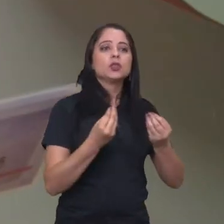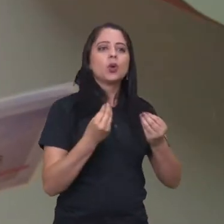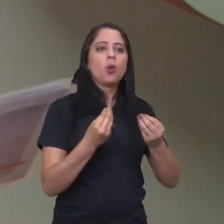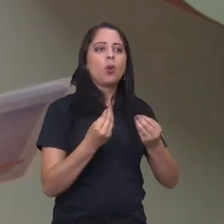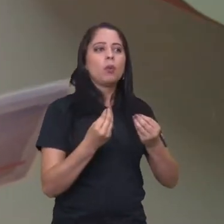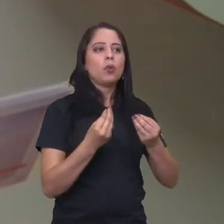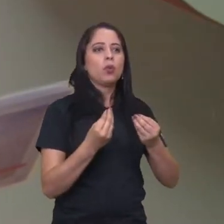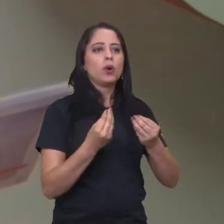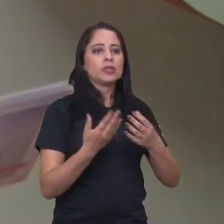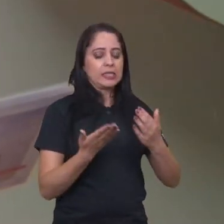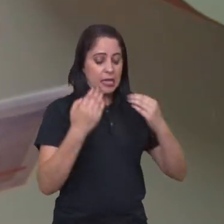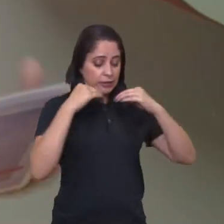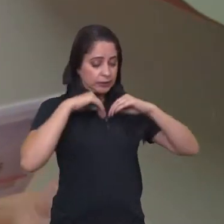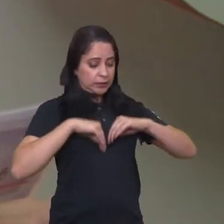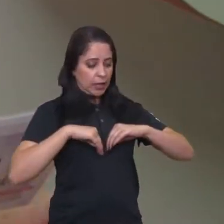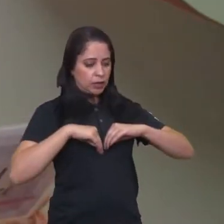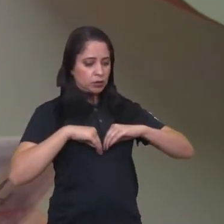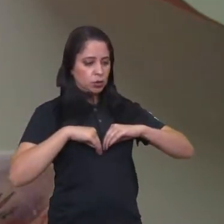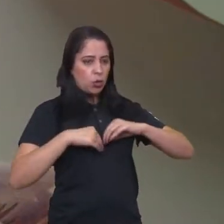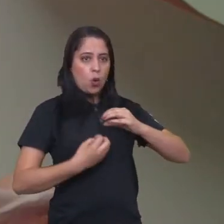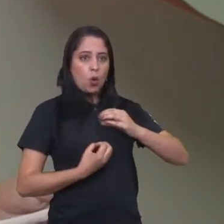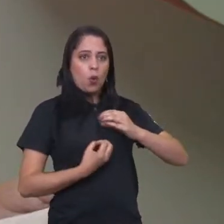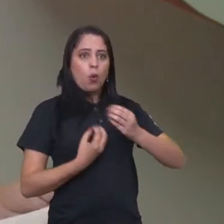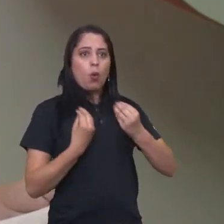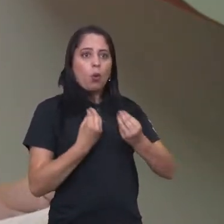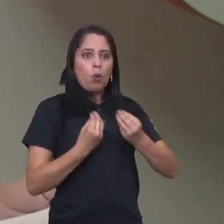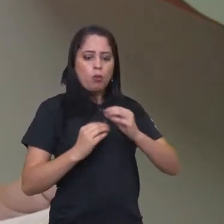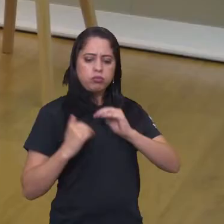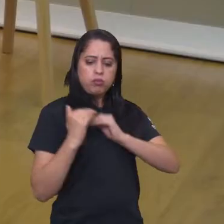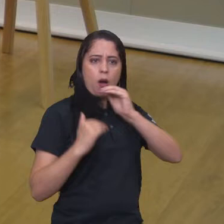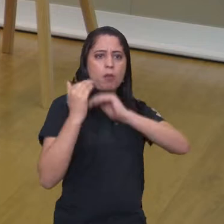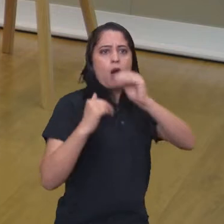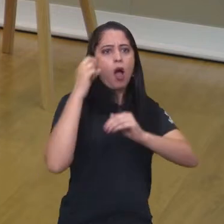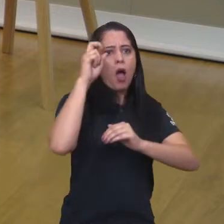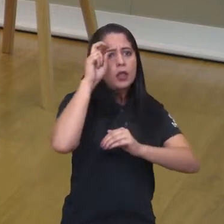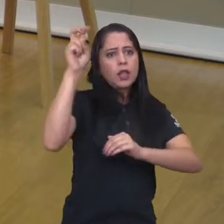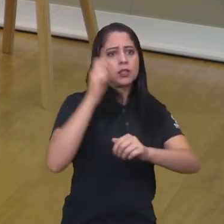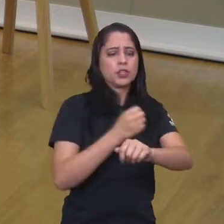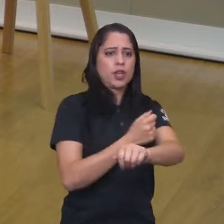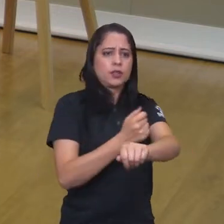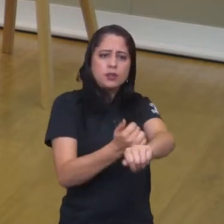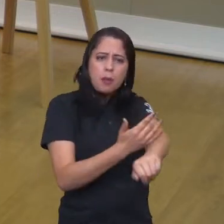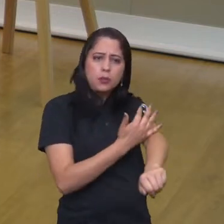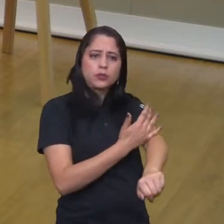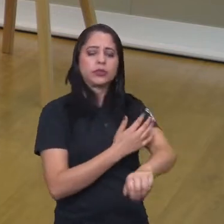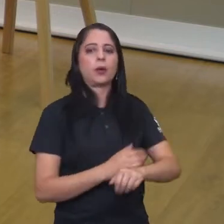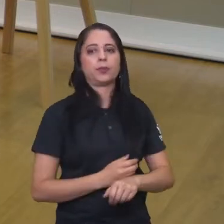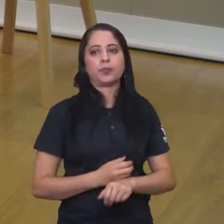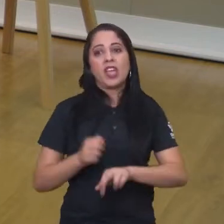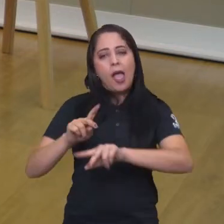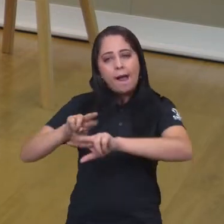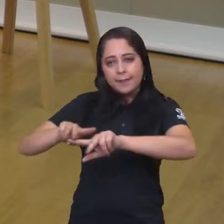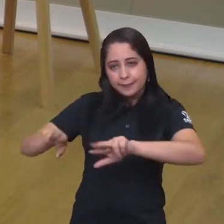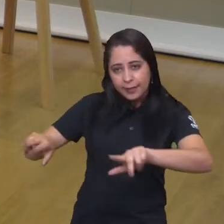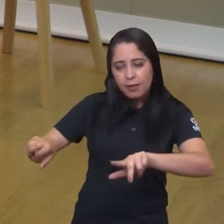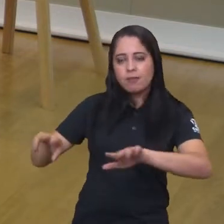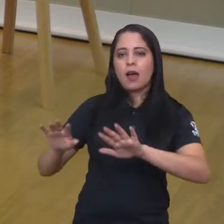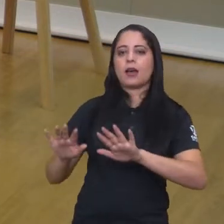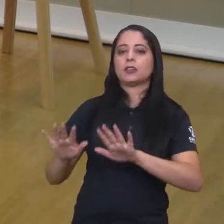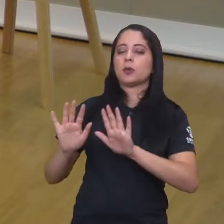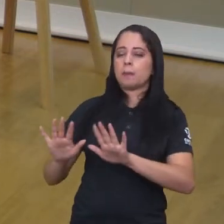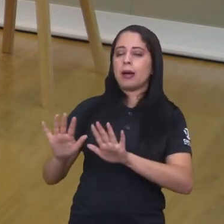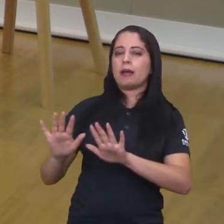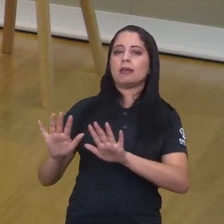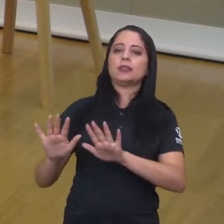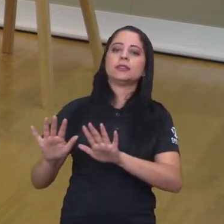podemos desenvolver a inteligência emocional? Como que isso é feito? Tem várias maneiras para a gente poder desenvolver, mas acho que para entender